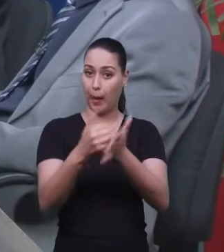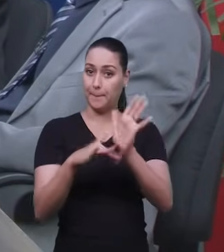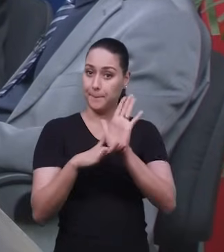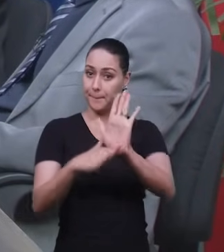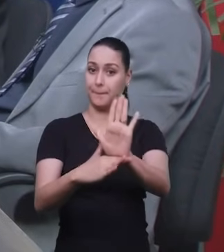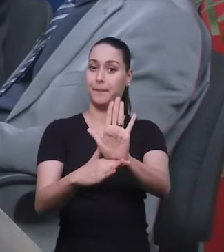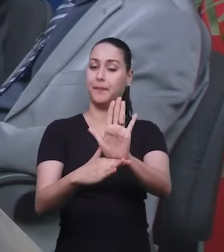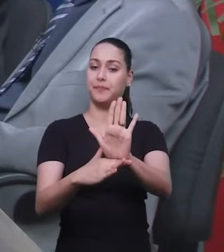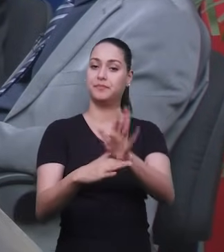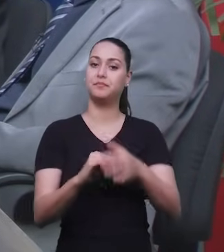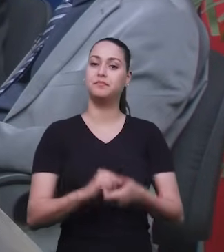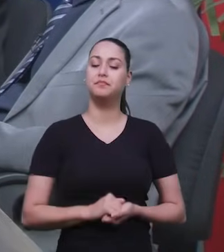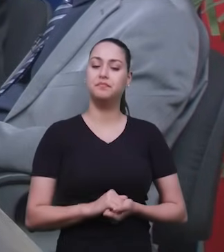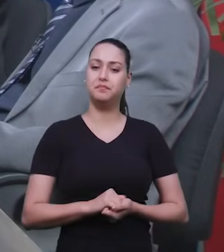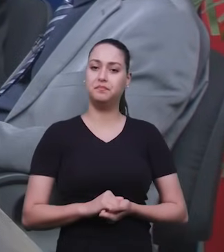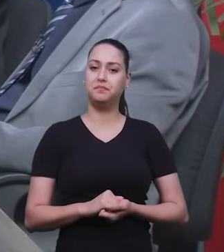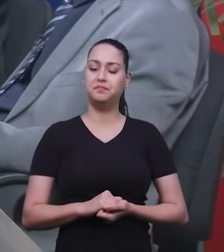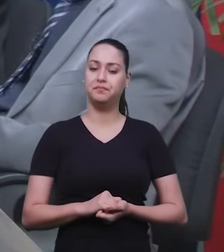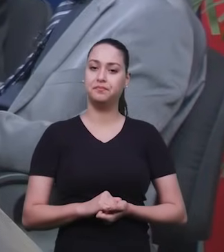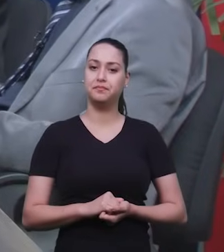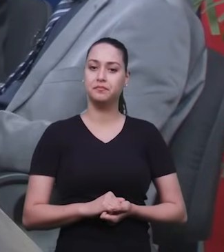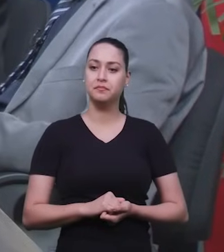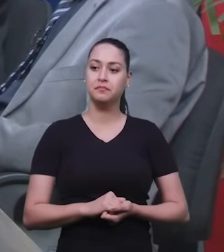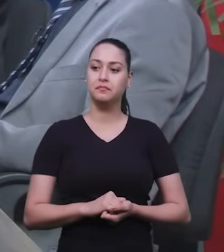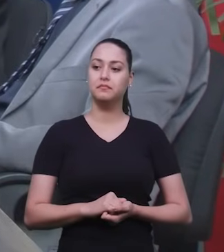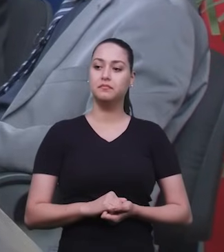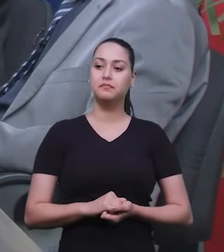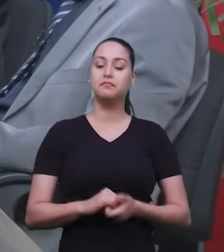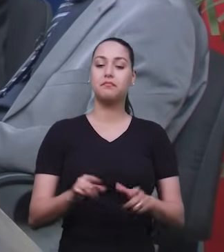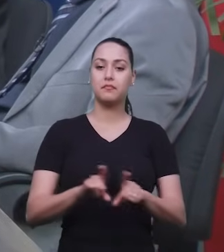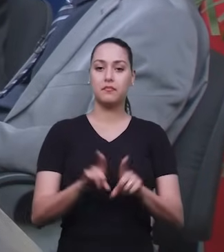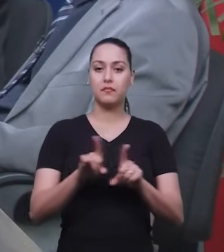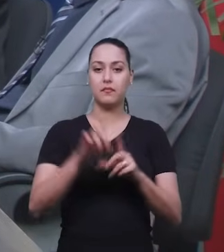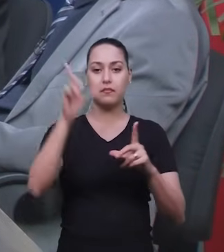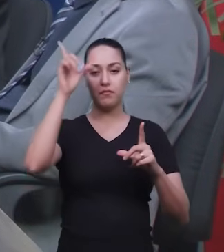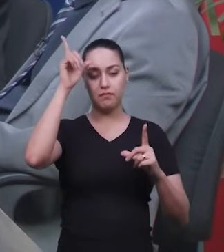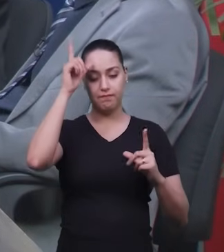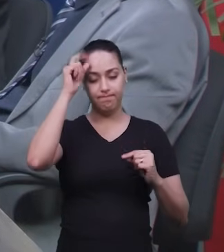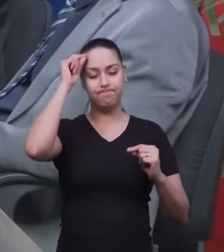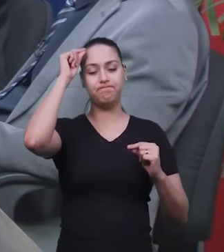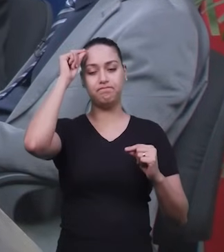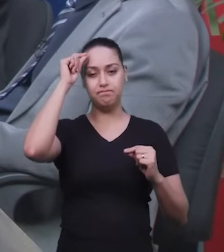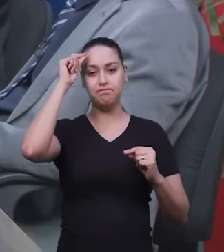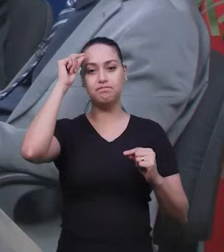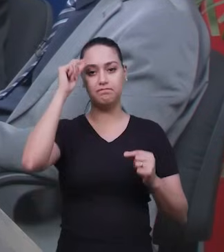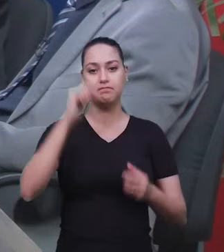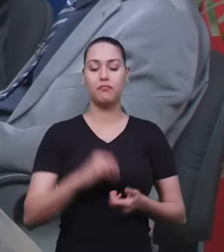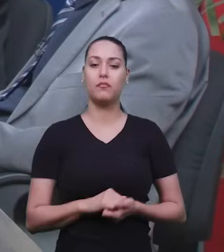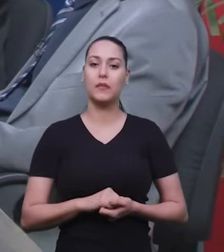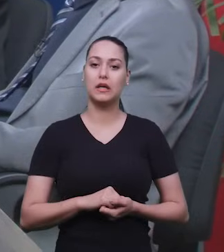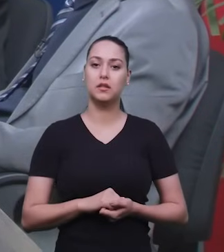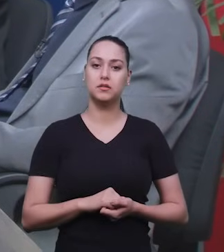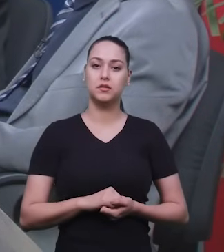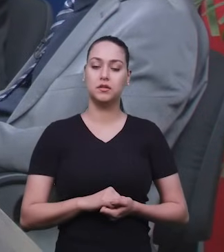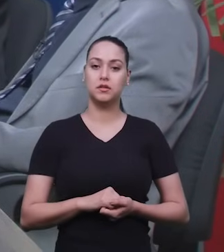né? E a refrigério para a alma, em muitos casos. Esse homem